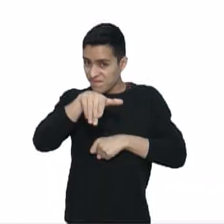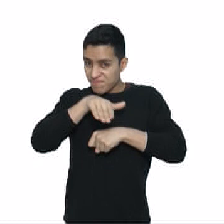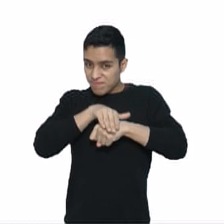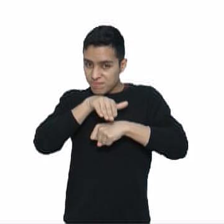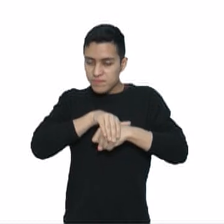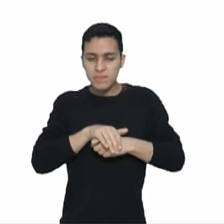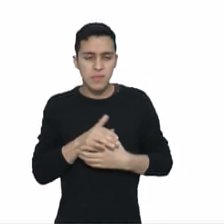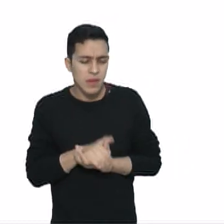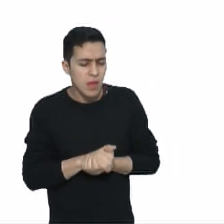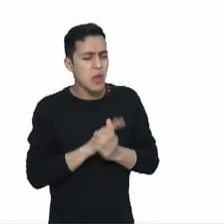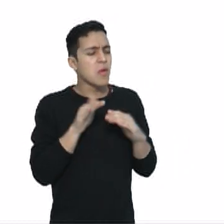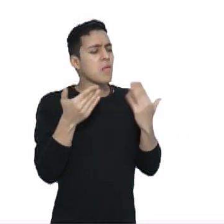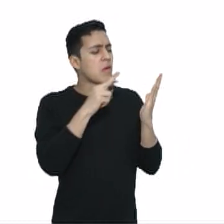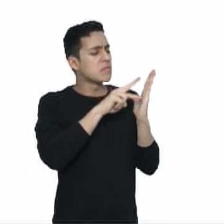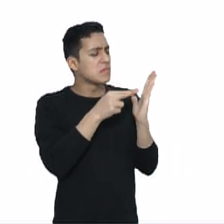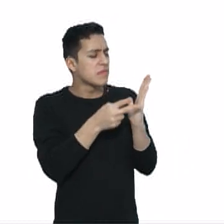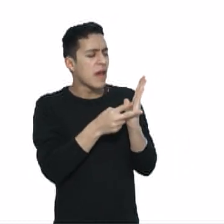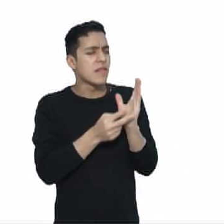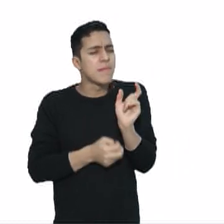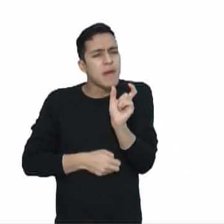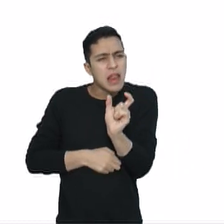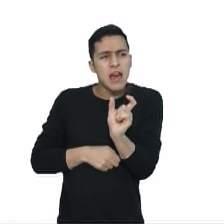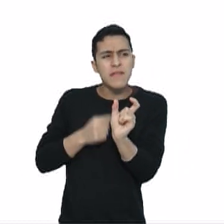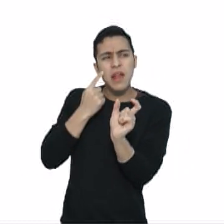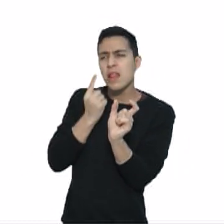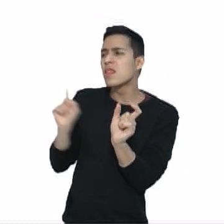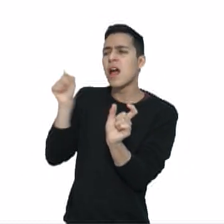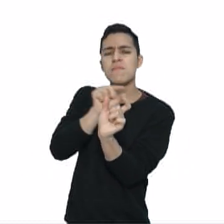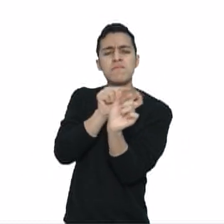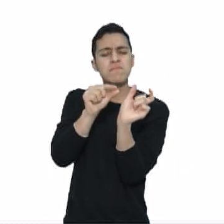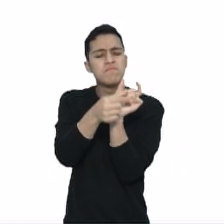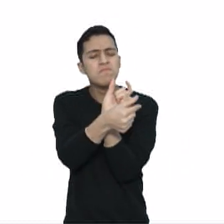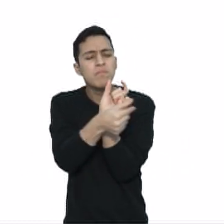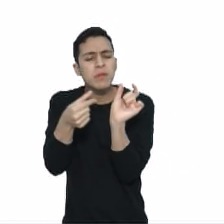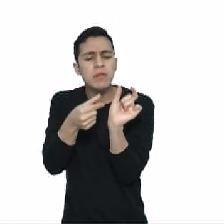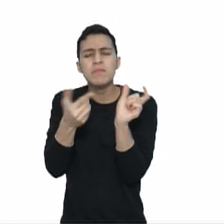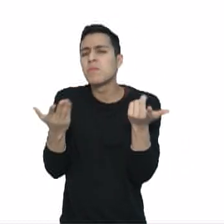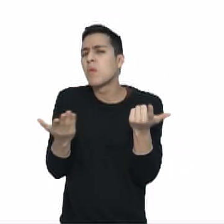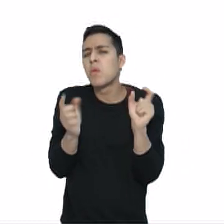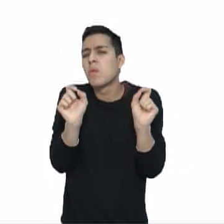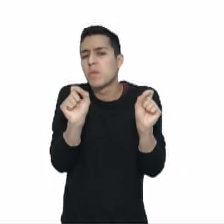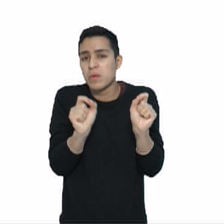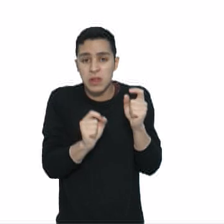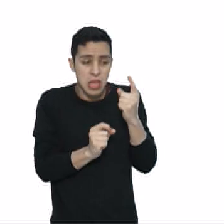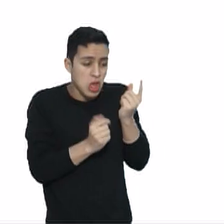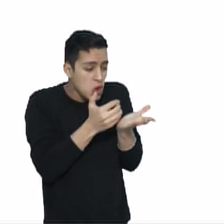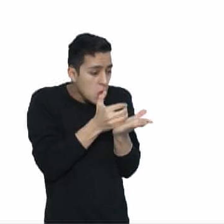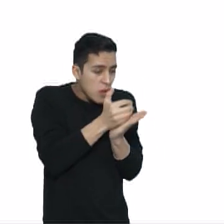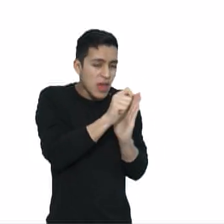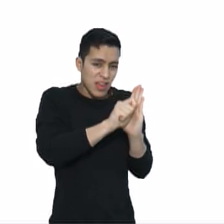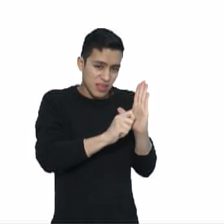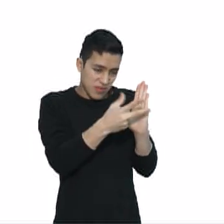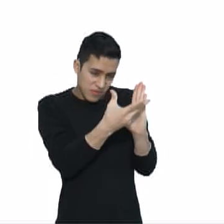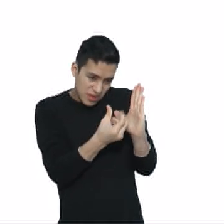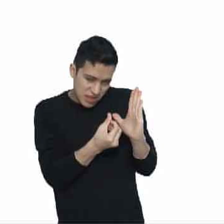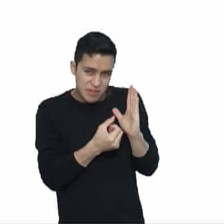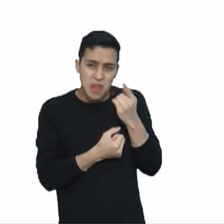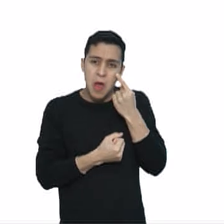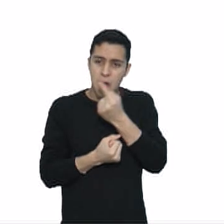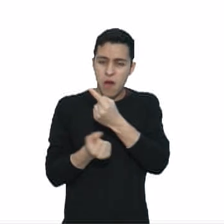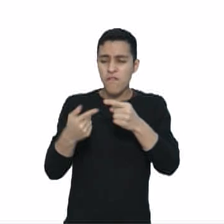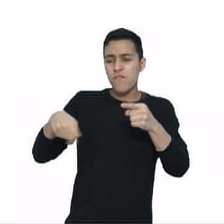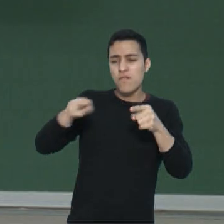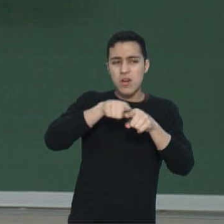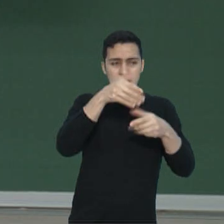Qual o sentido da palavra sublinhada? Nós temos já no início do artigo 26, esse início, vou voltar aqui à tela